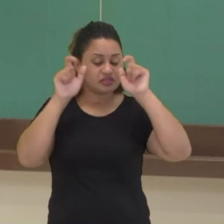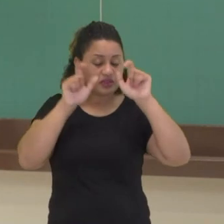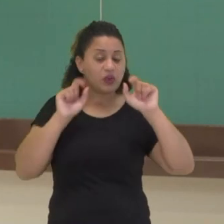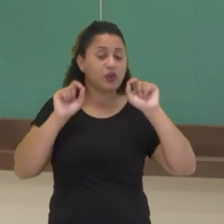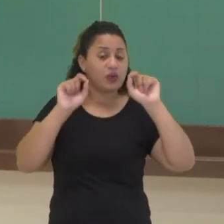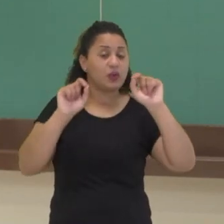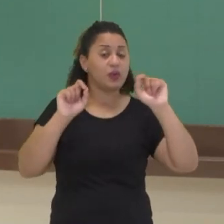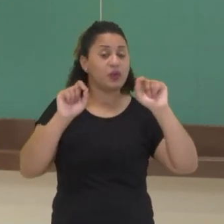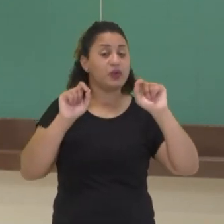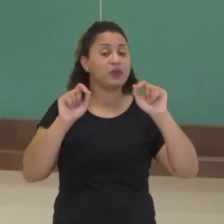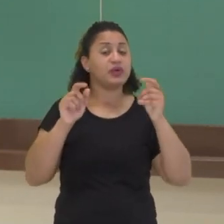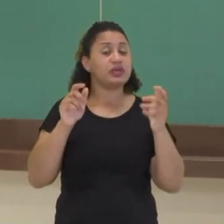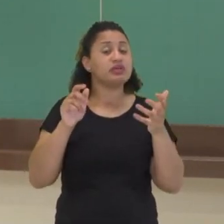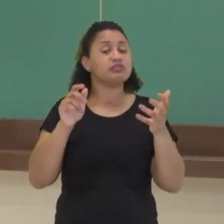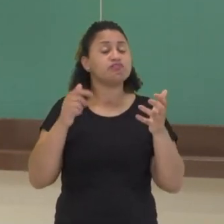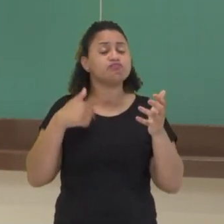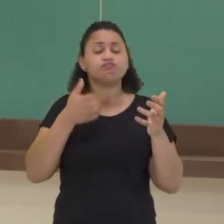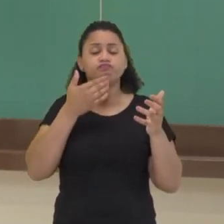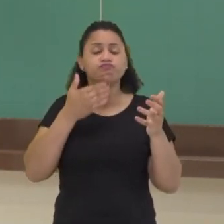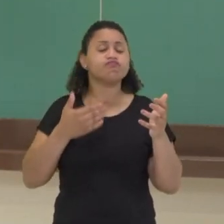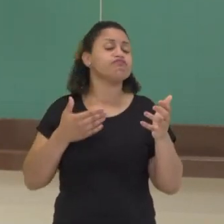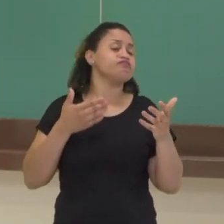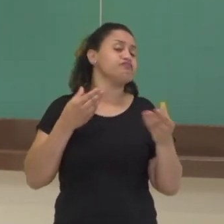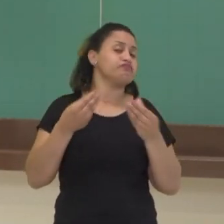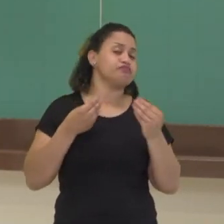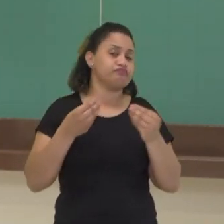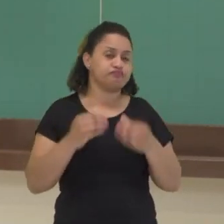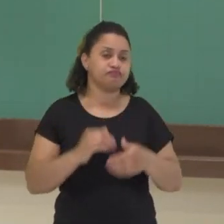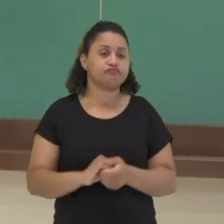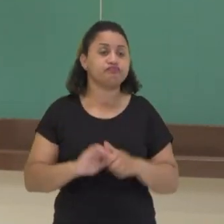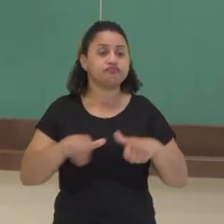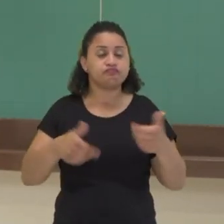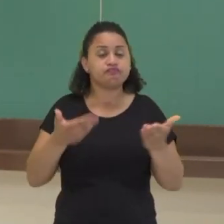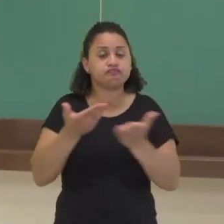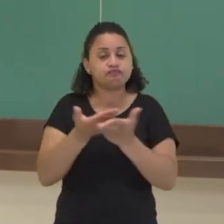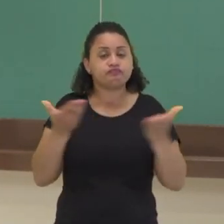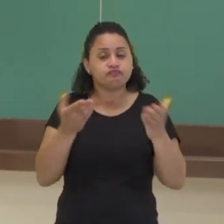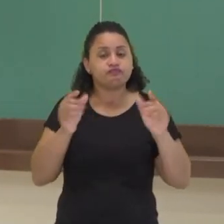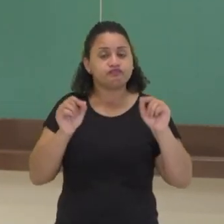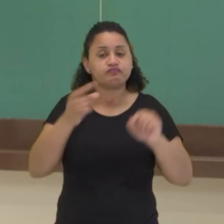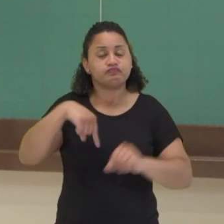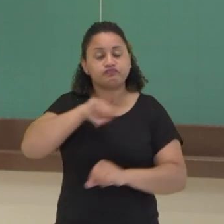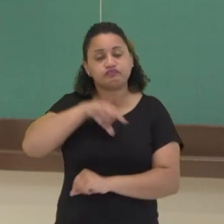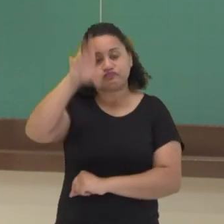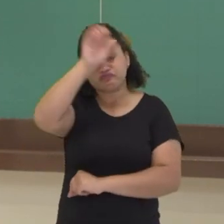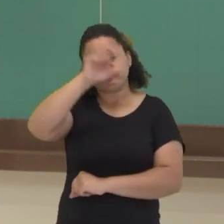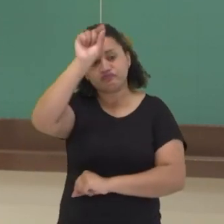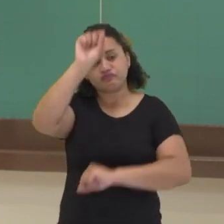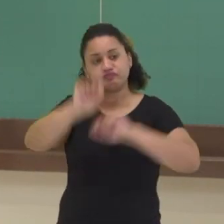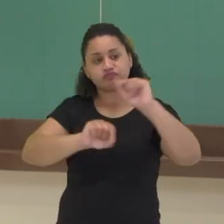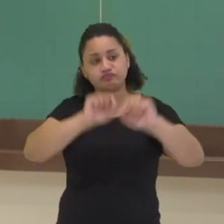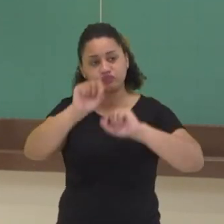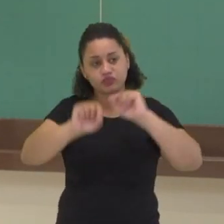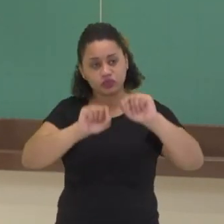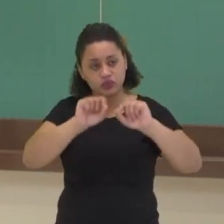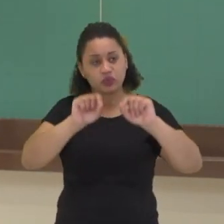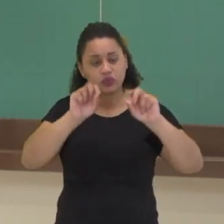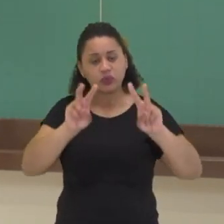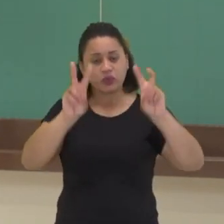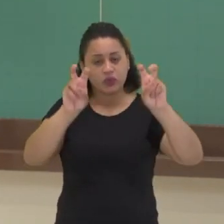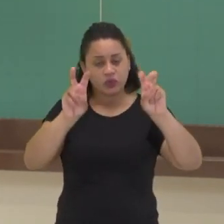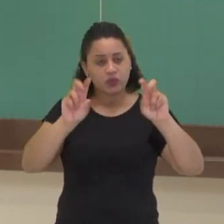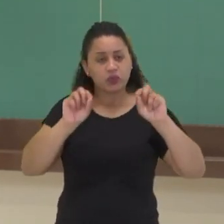ele está nos pedindo. Então, na aula de hoje, a gente viu esse assunto